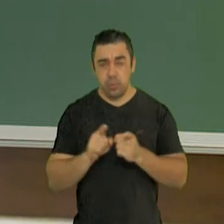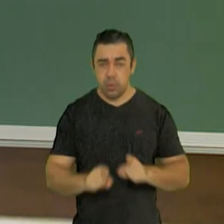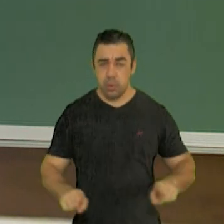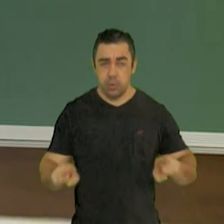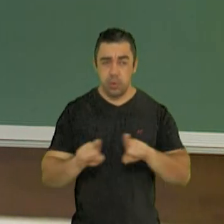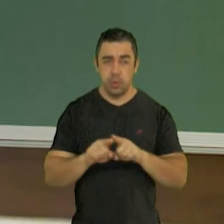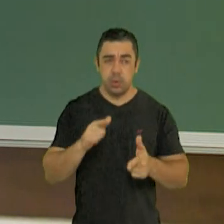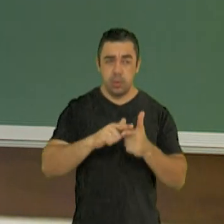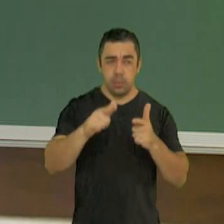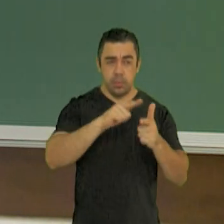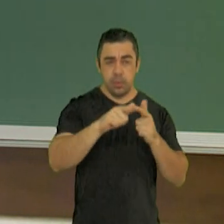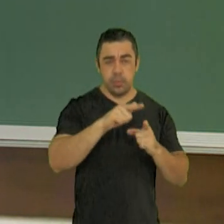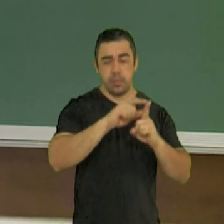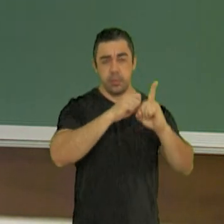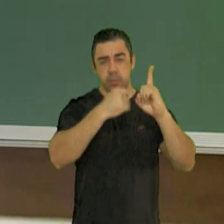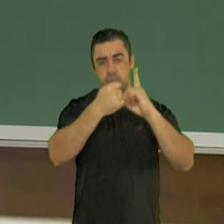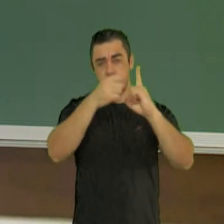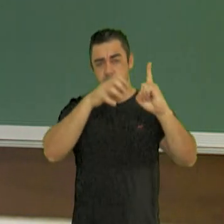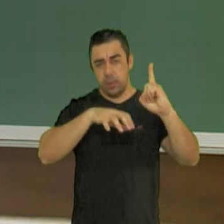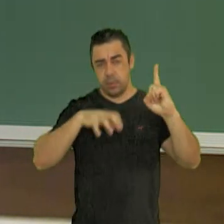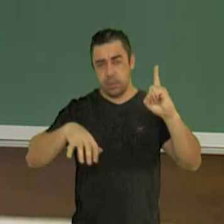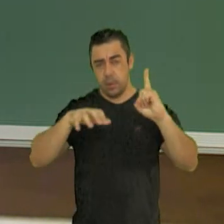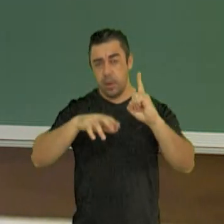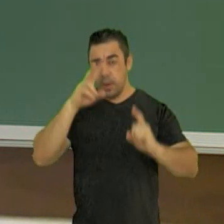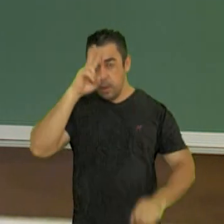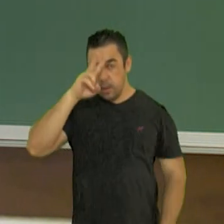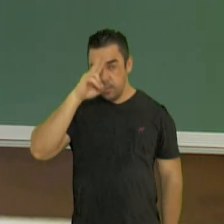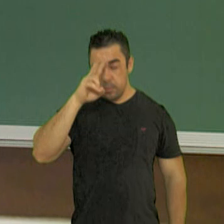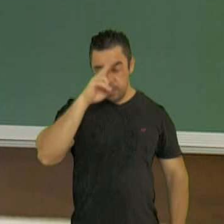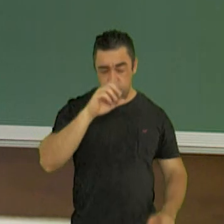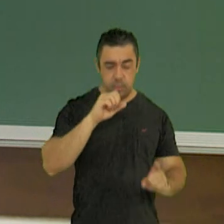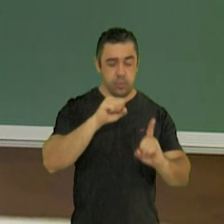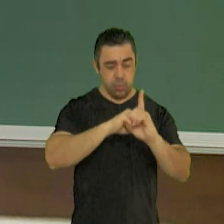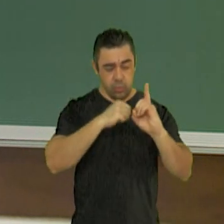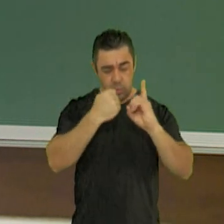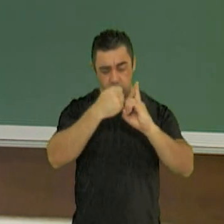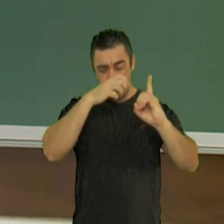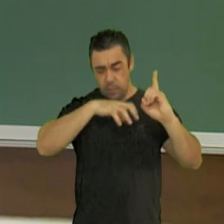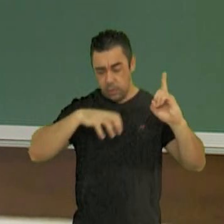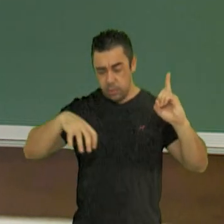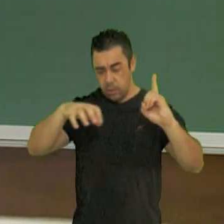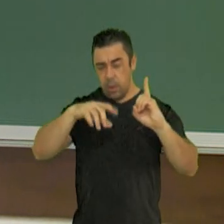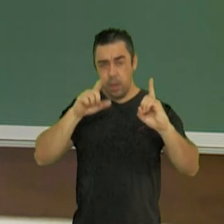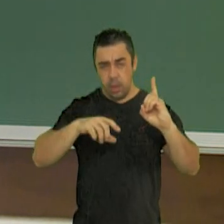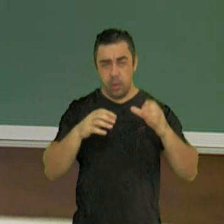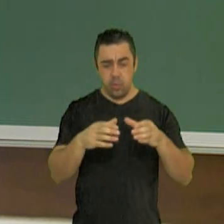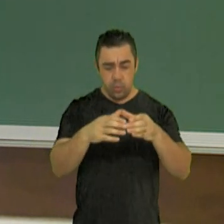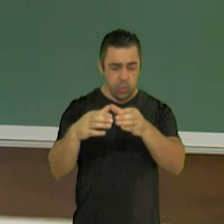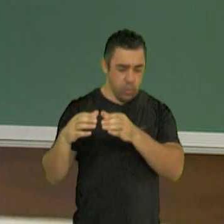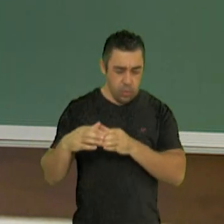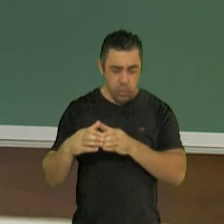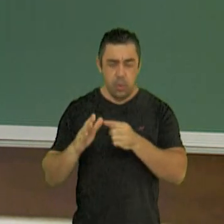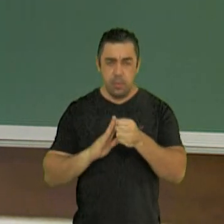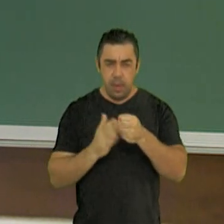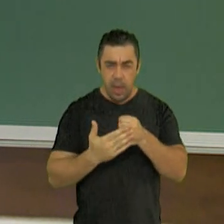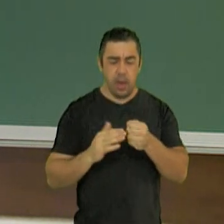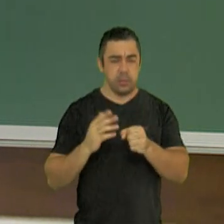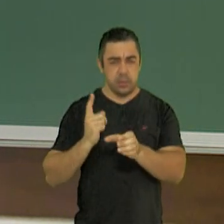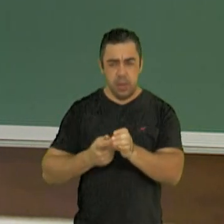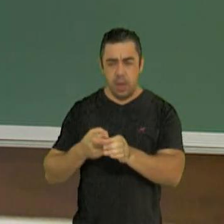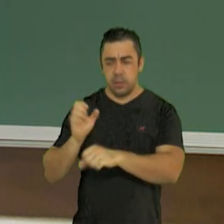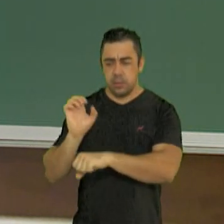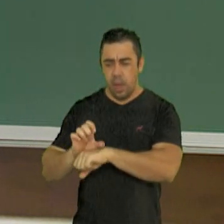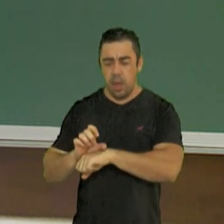os problemas socioespaciais. Lembrando, socioespacial são os grupos, comunidades, organizações civis